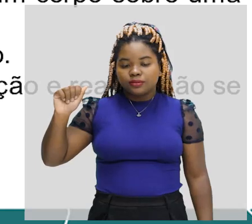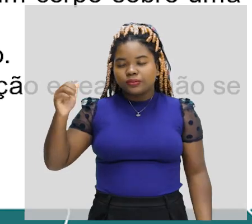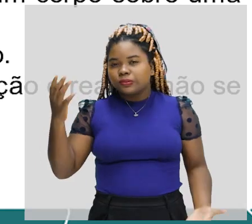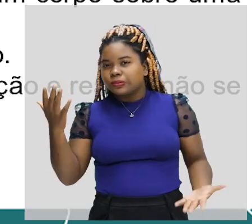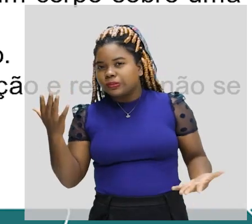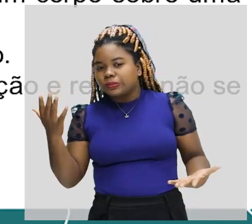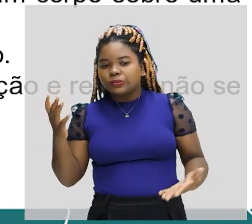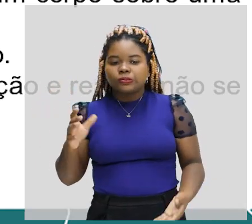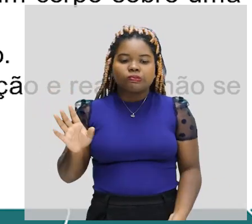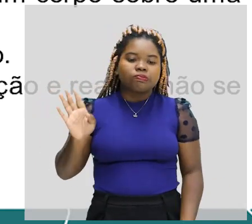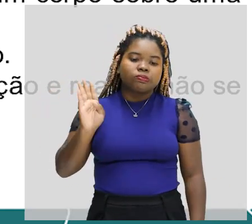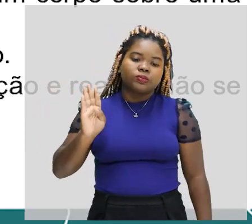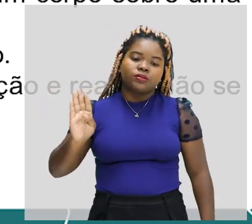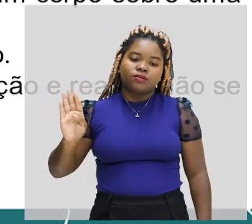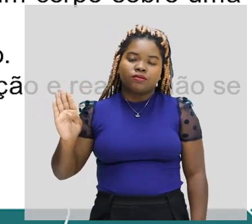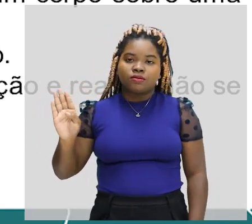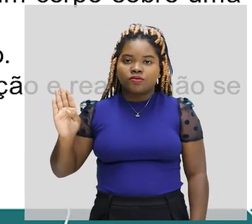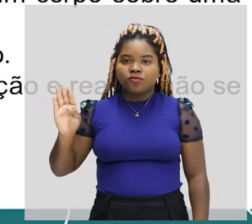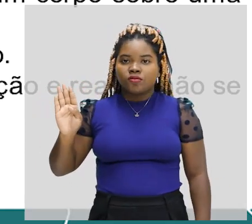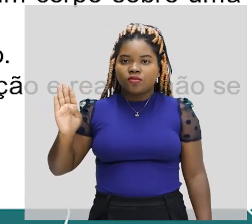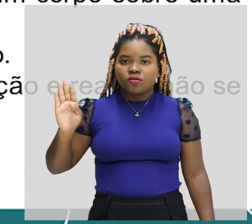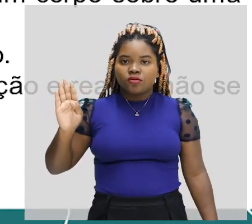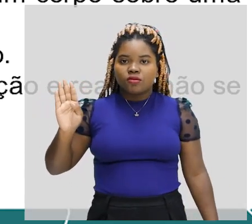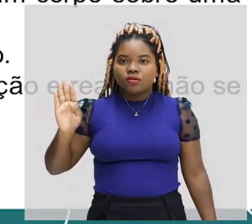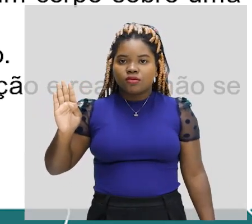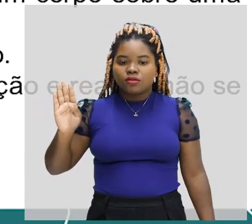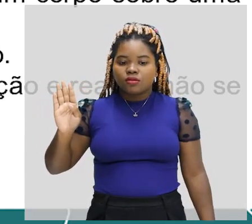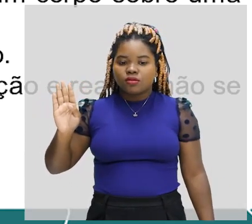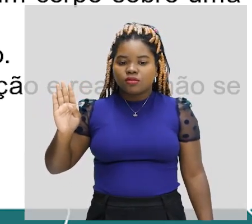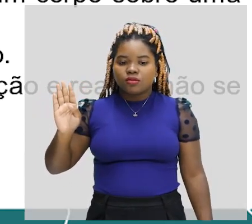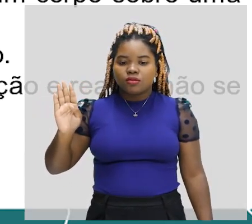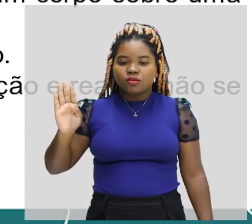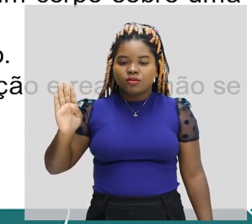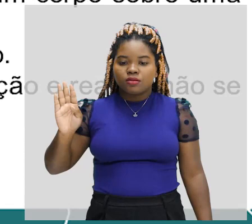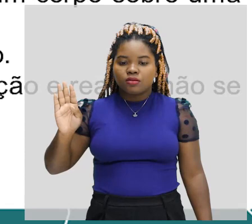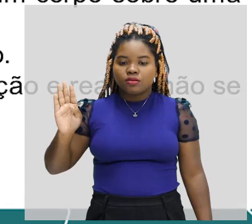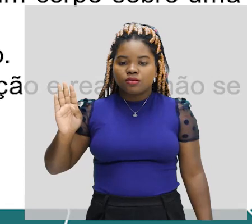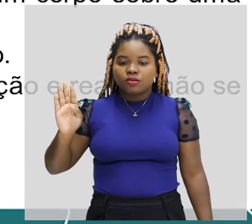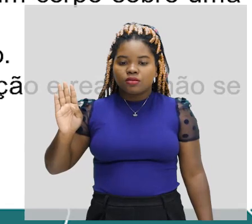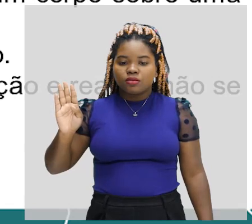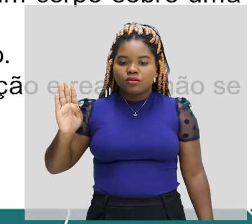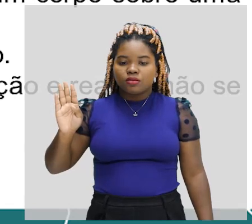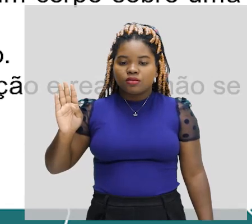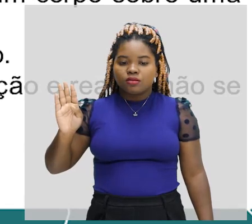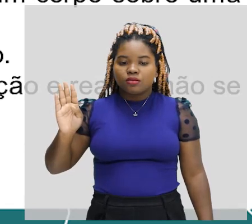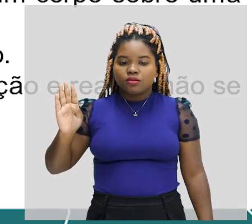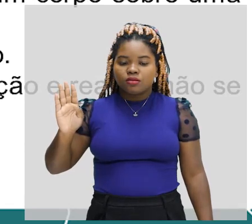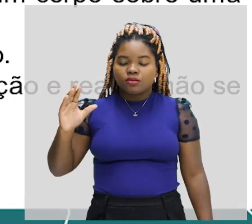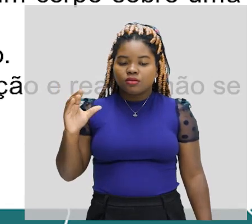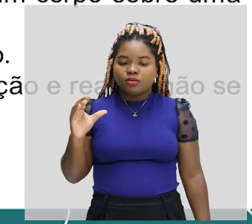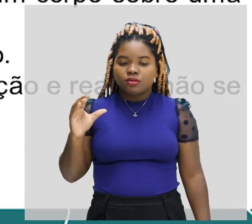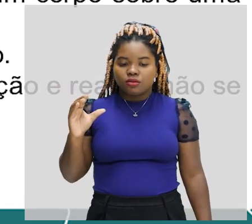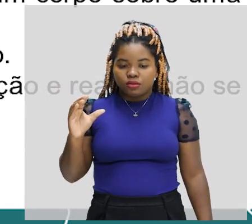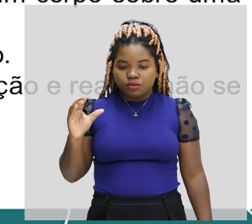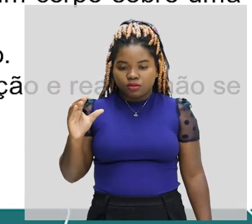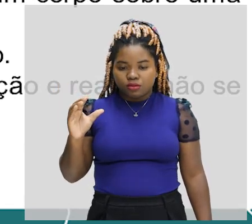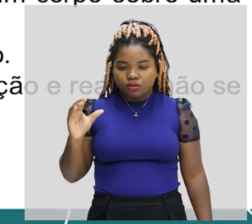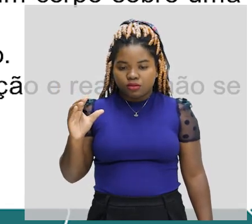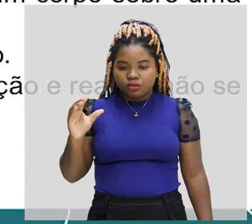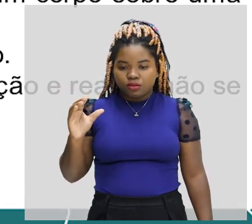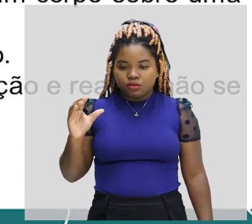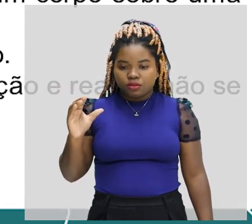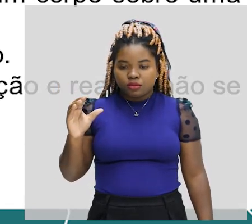Vamos lá. Letra B. As forças de ação e reação sempre se anulam? Letra C. A